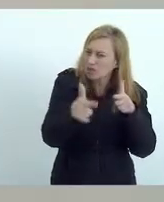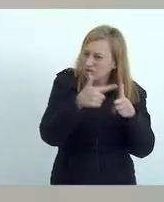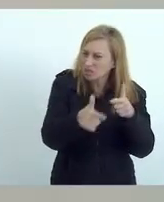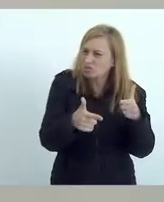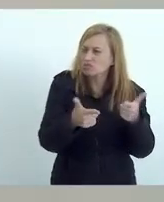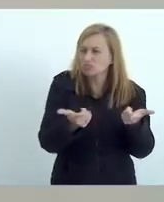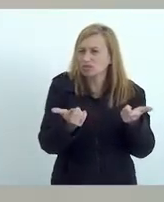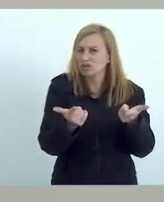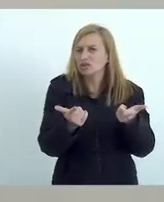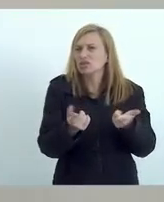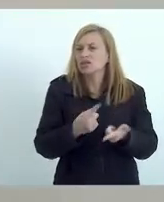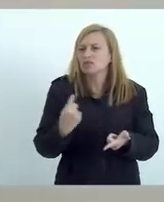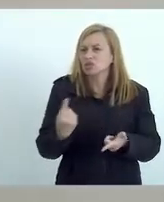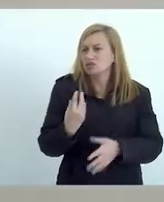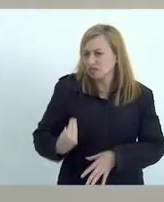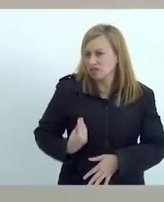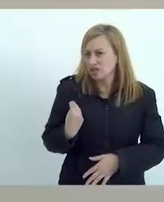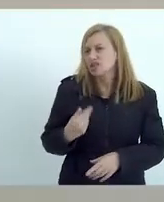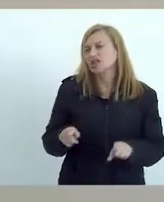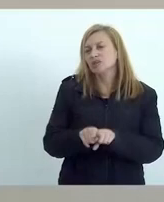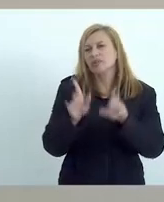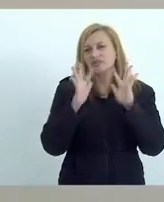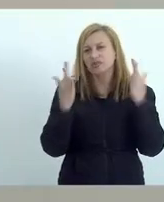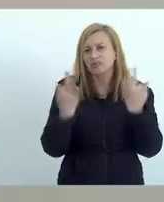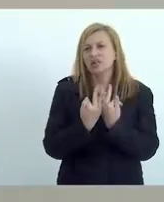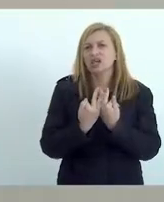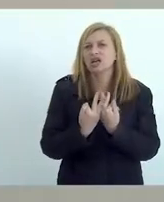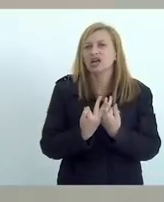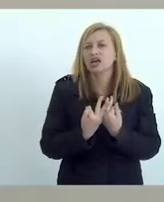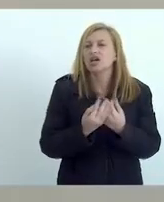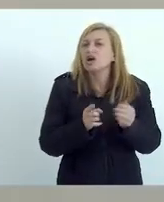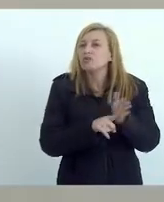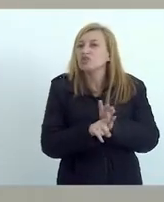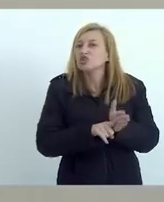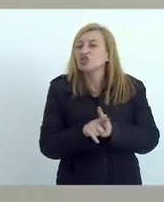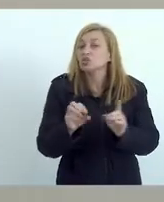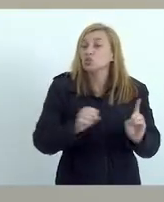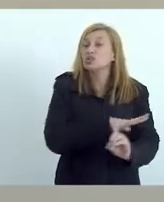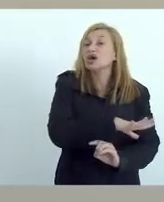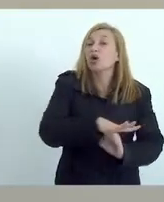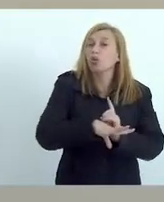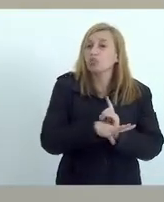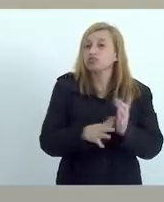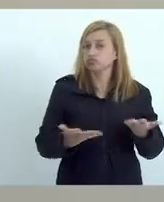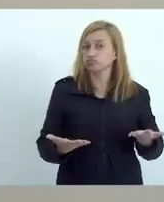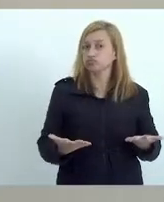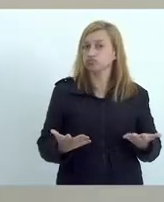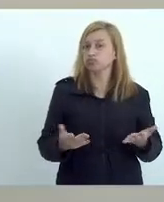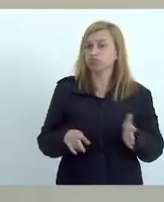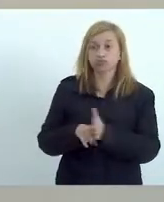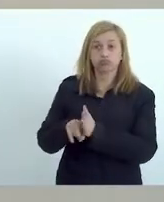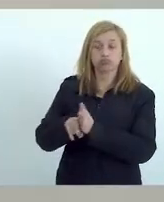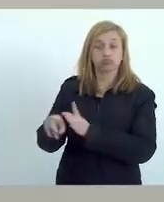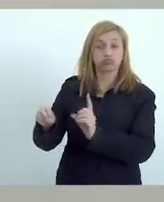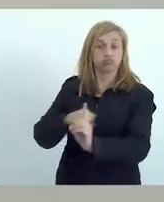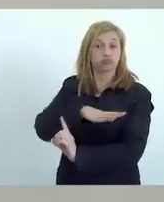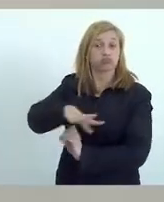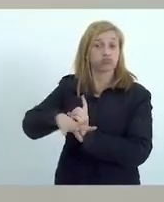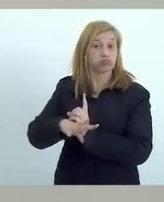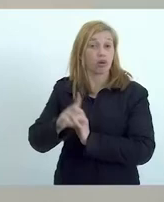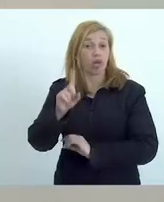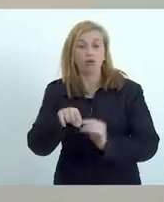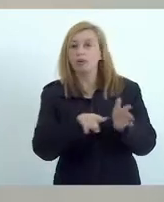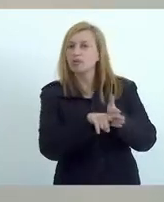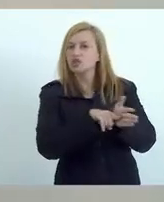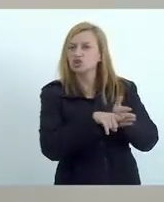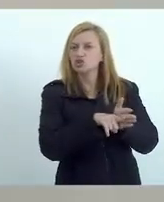problema é a grande preocupação para nossas vidas e para nossas famílias que é a pesquisa social a pesquisa social ela é